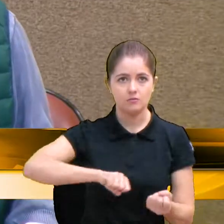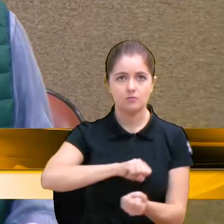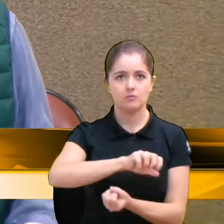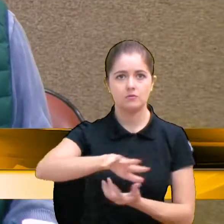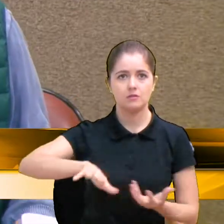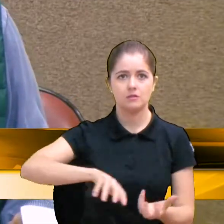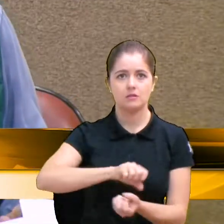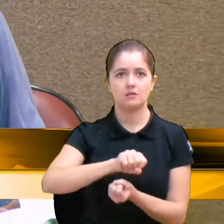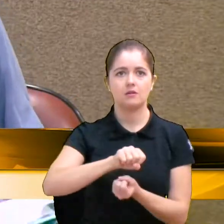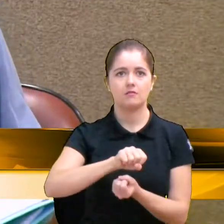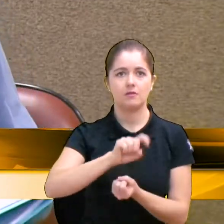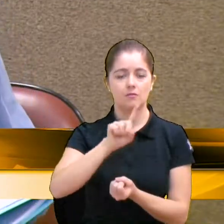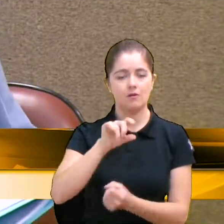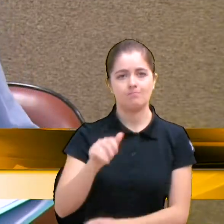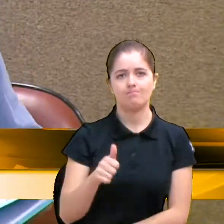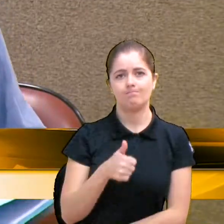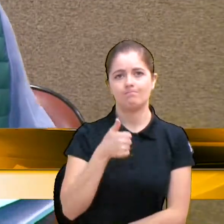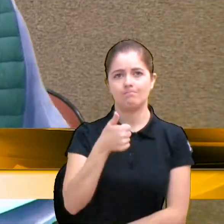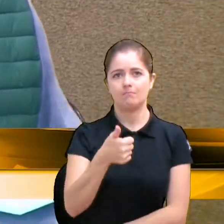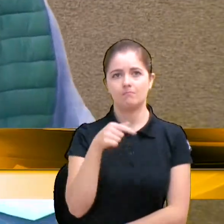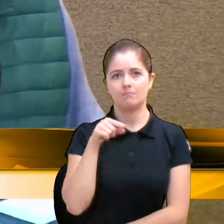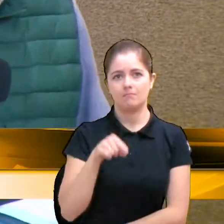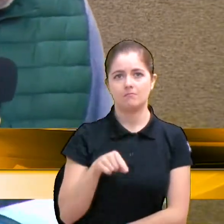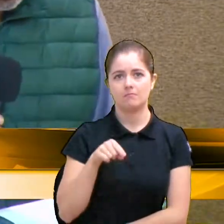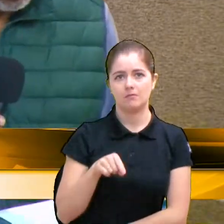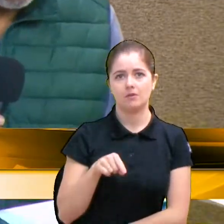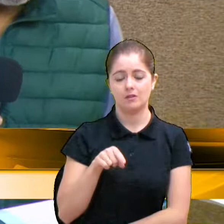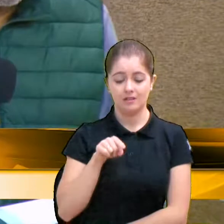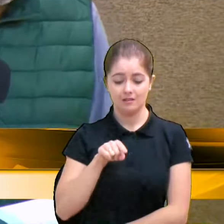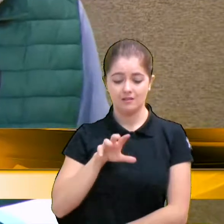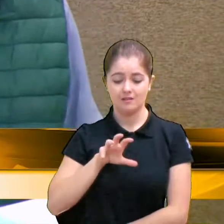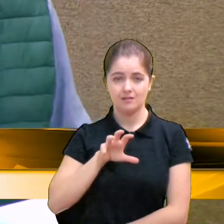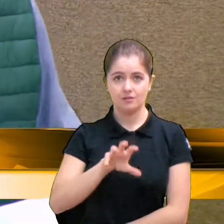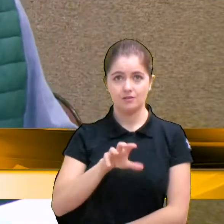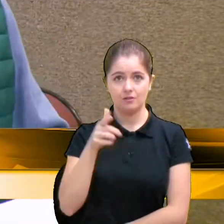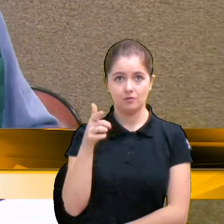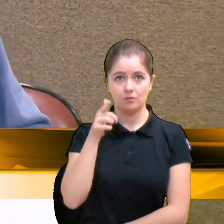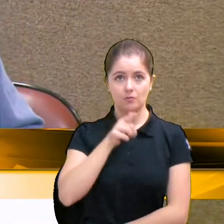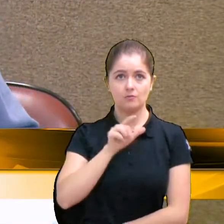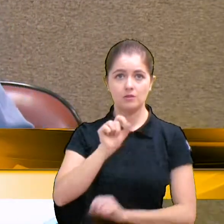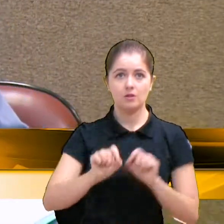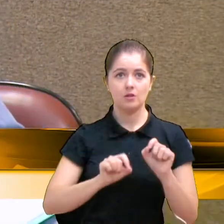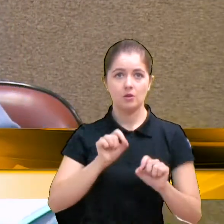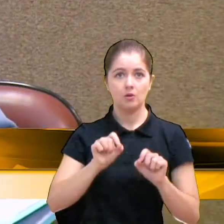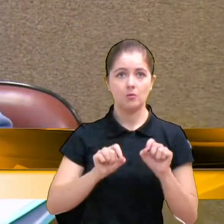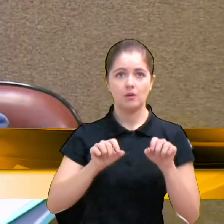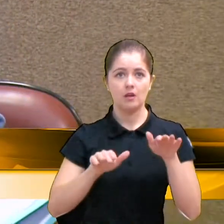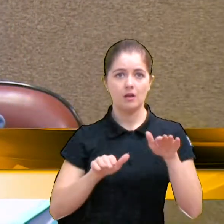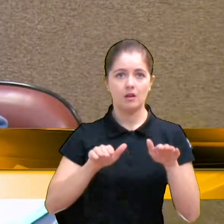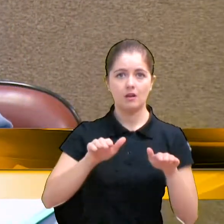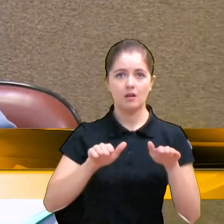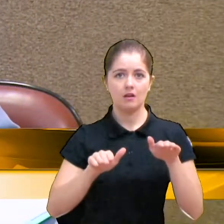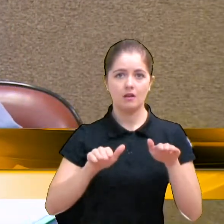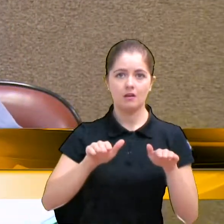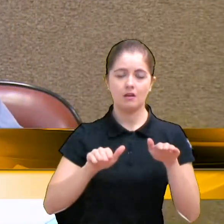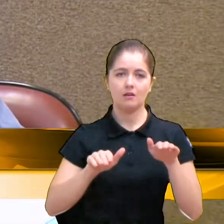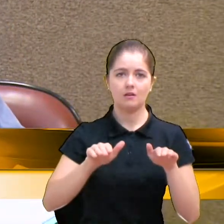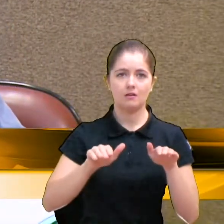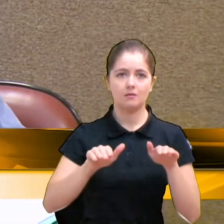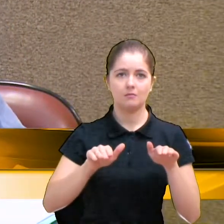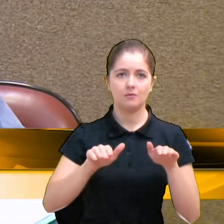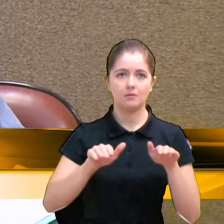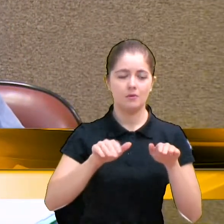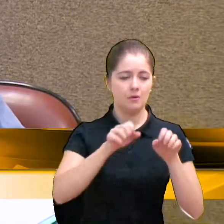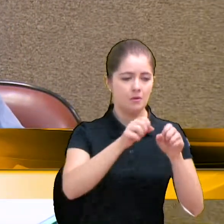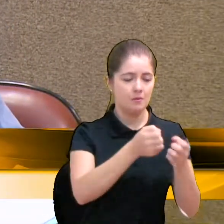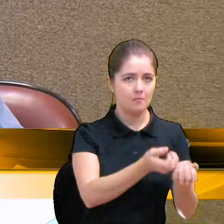saídas para tanto. Dessa forma, se poderá alcançar o equilíbrio entre meio ambiente e meio social,